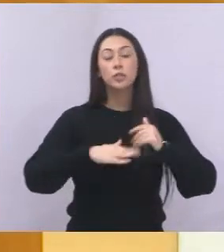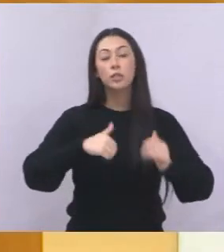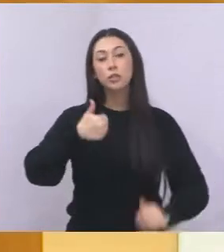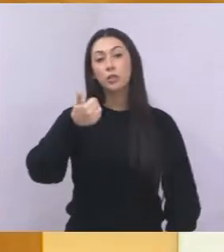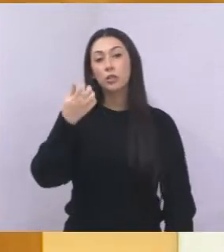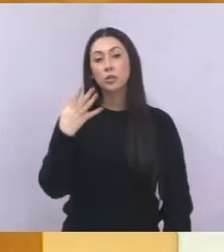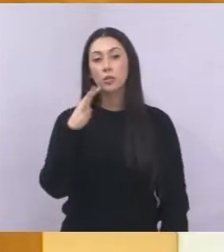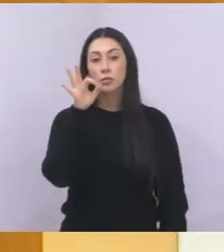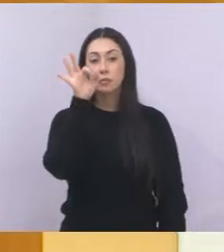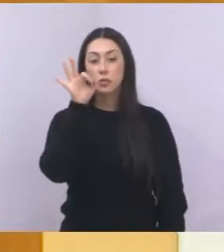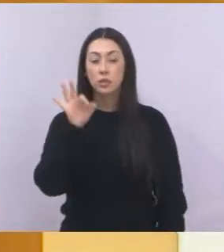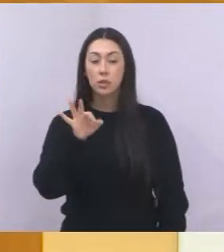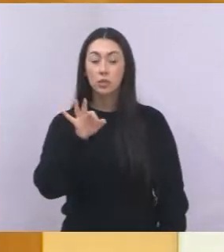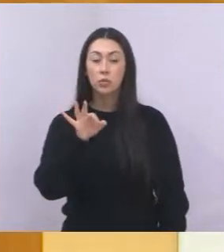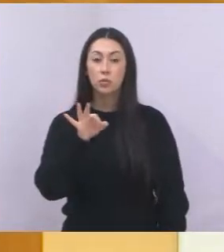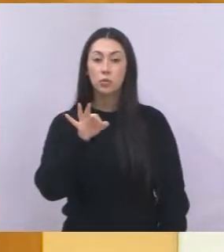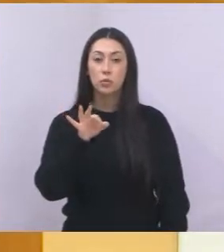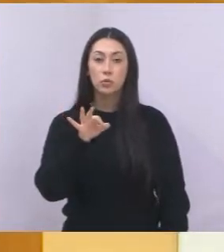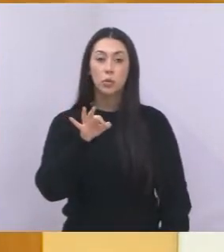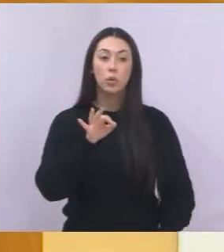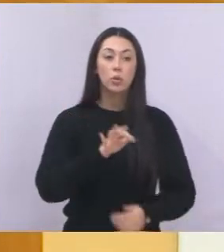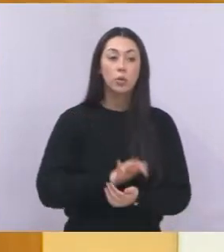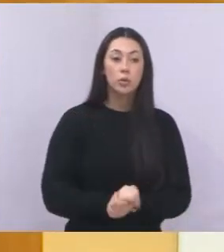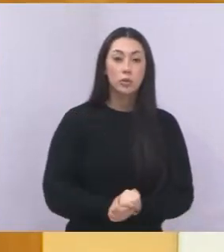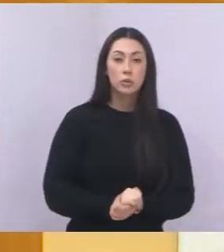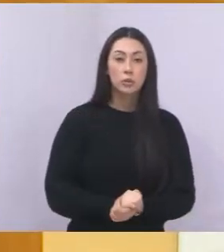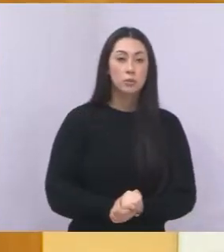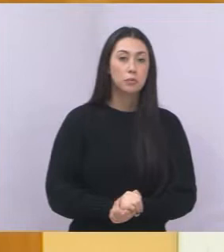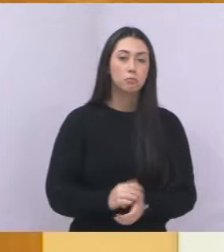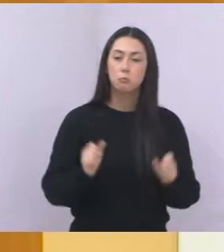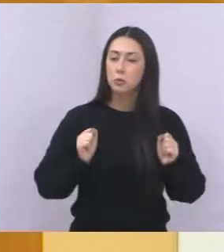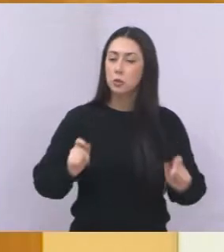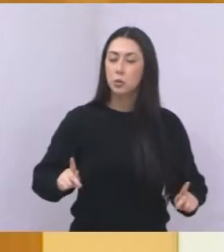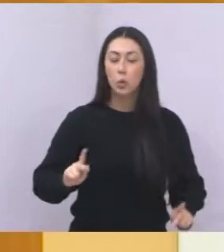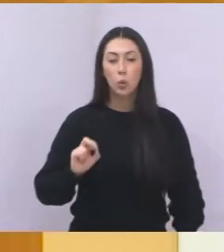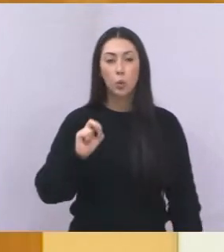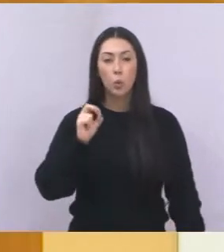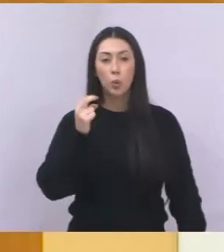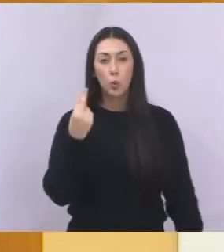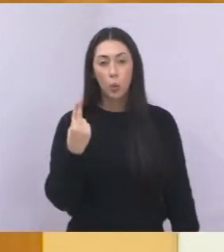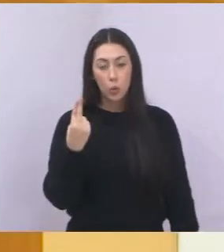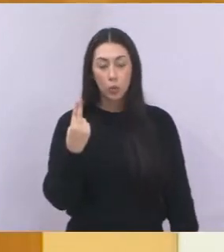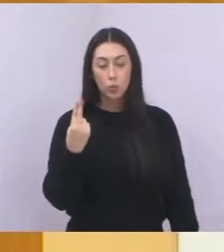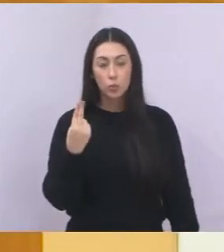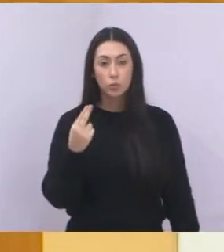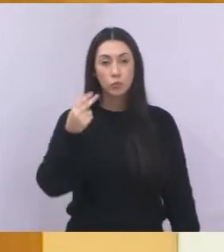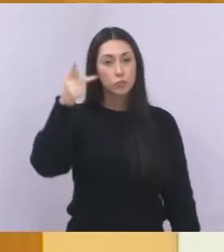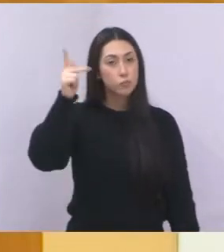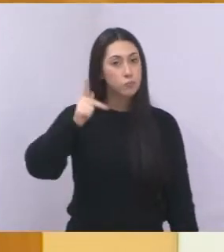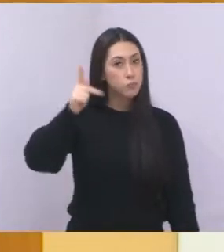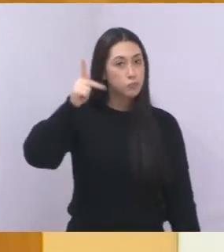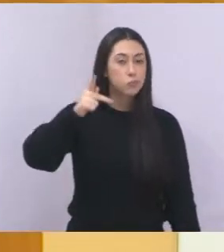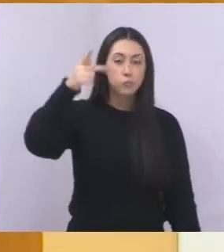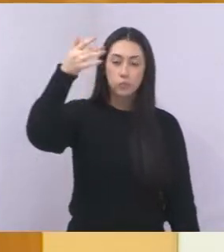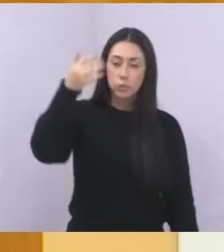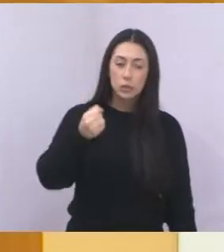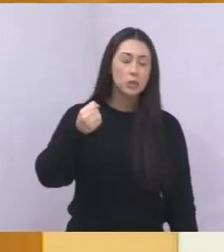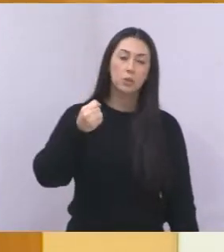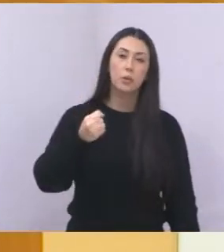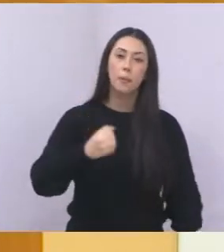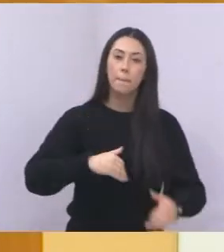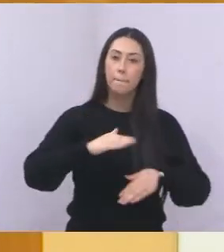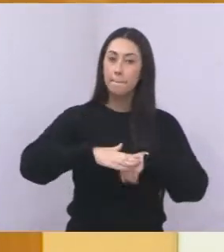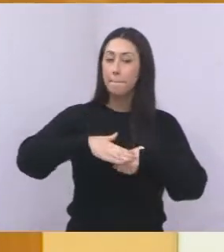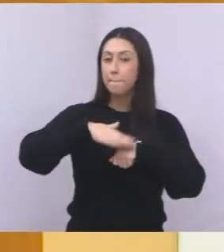a parcela dos proventos de aposentadorias e pensões que supere o limite de 3 salários mínimos. Parágrafo